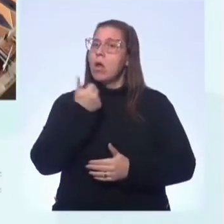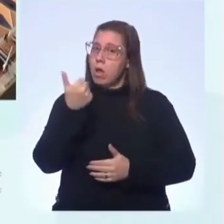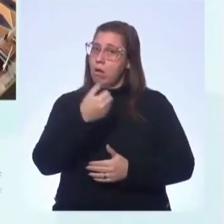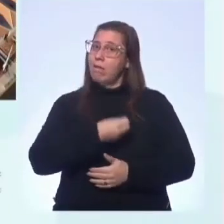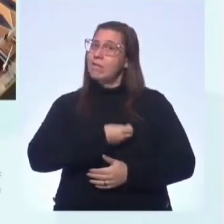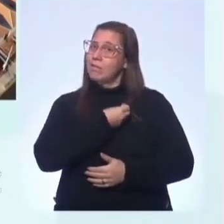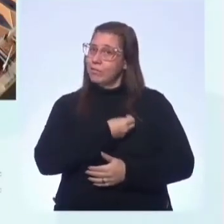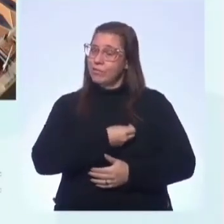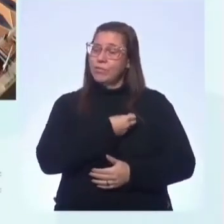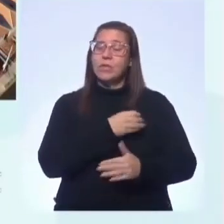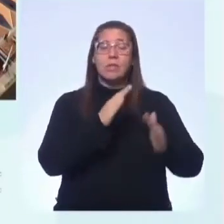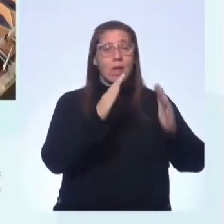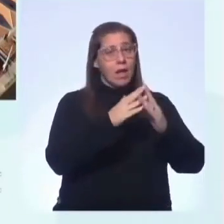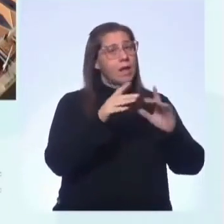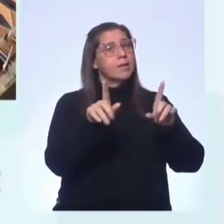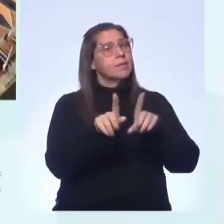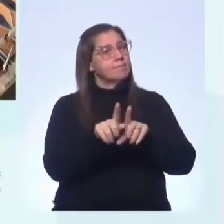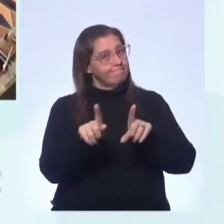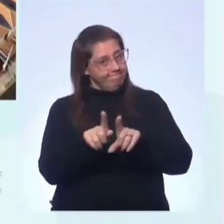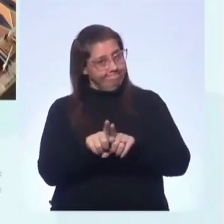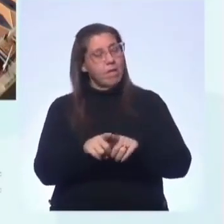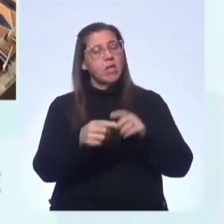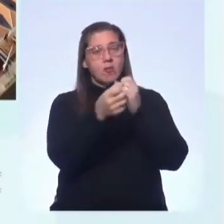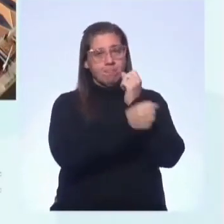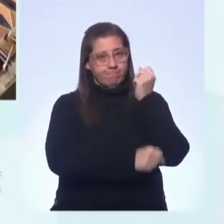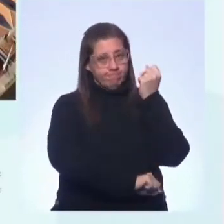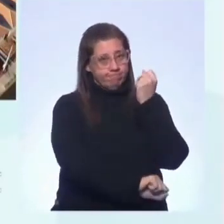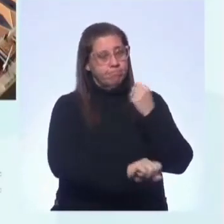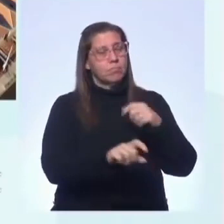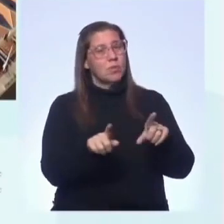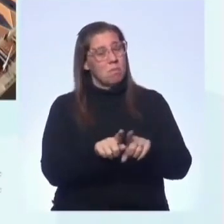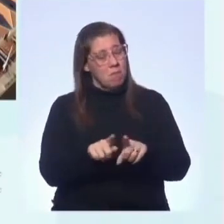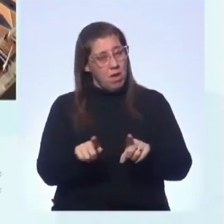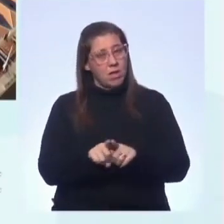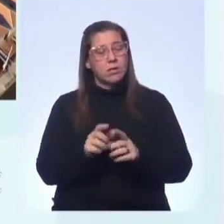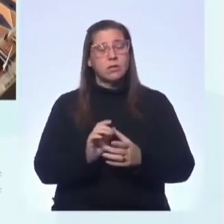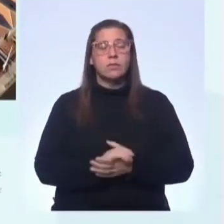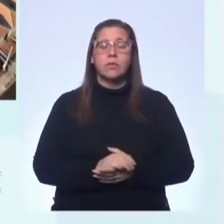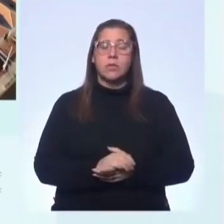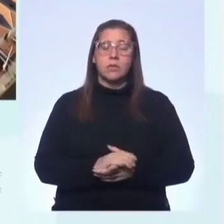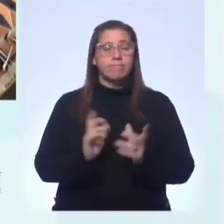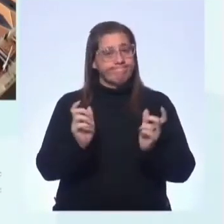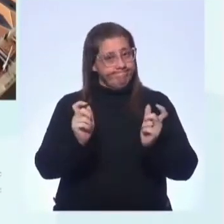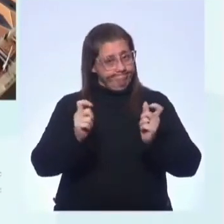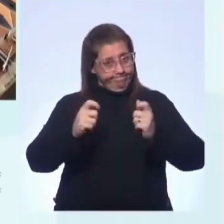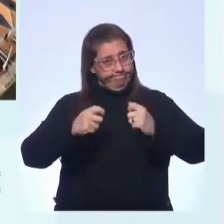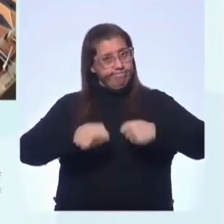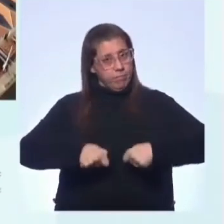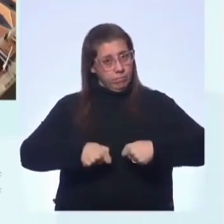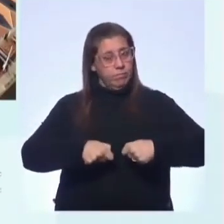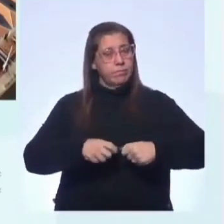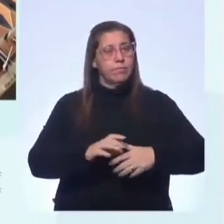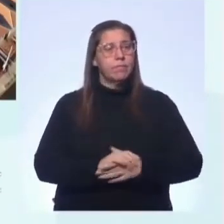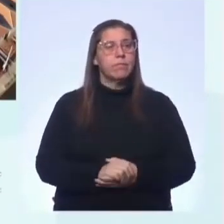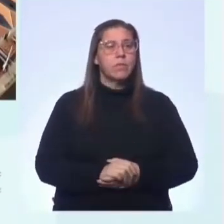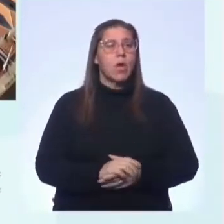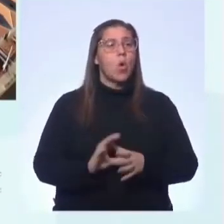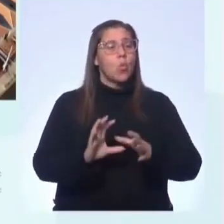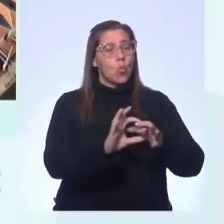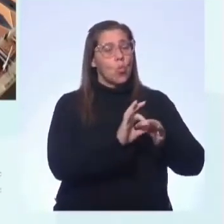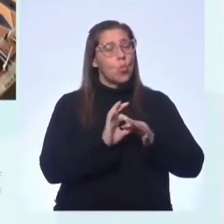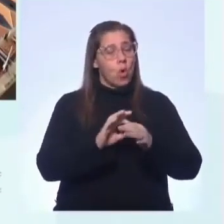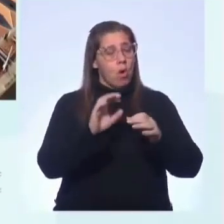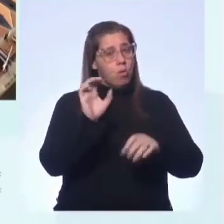condições habitacionais e de saneamento básico entre as competências comuns da União, dos